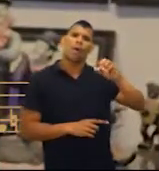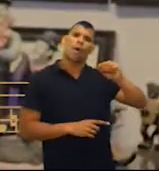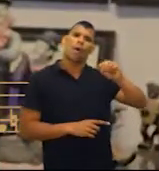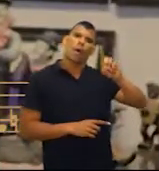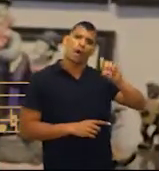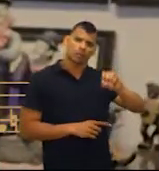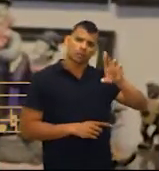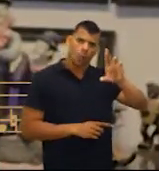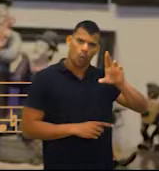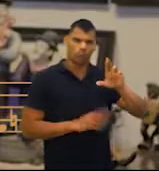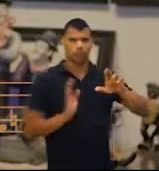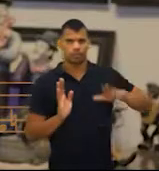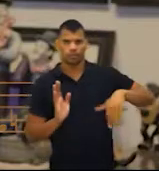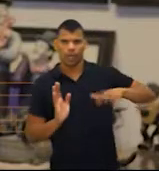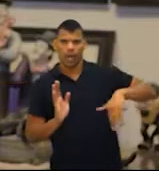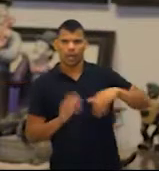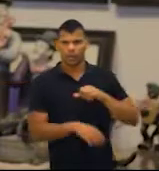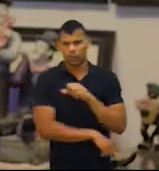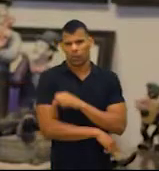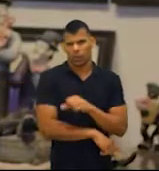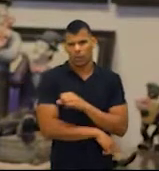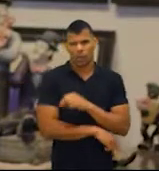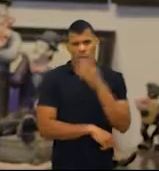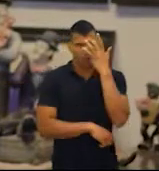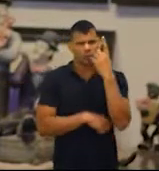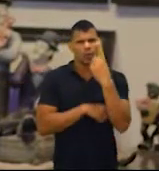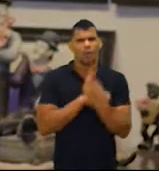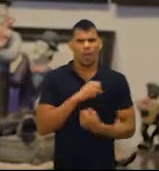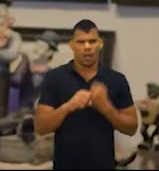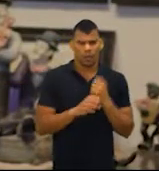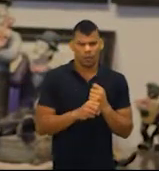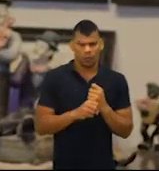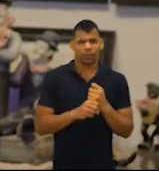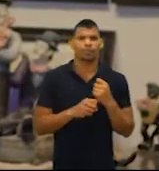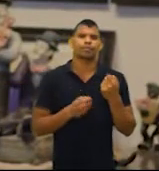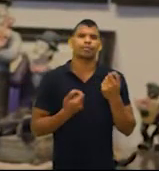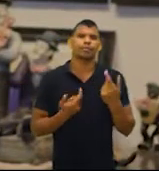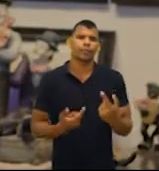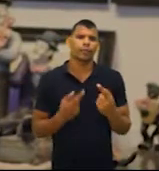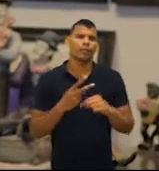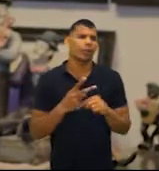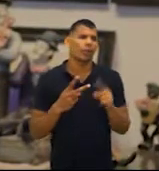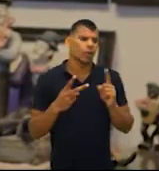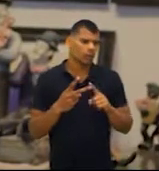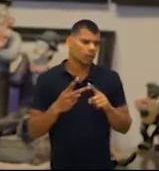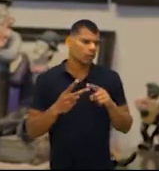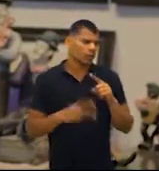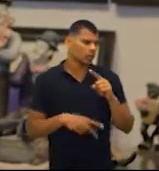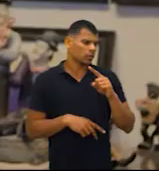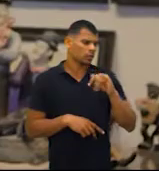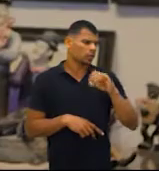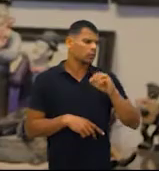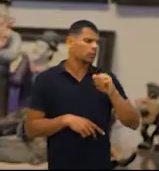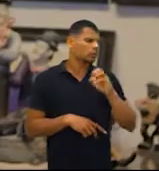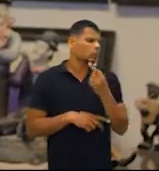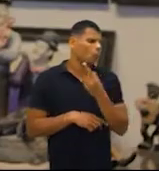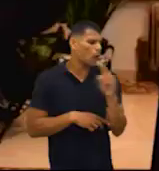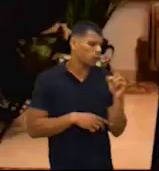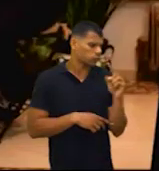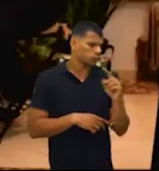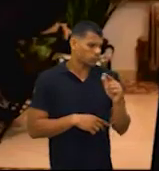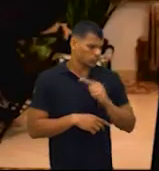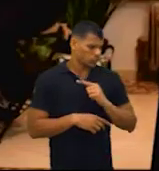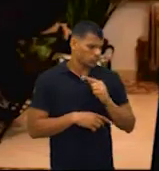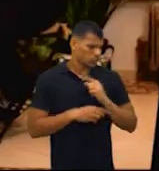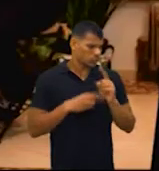1982 você participa do início do Rock Brasil. Aí você passa a se apresentar no Circo Voador, ali